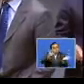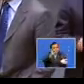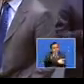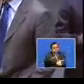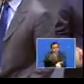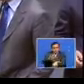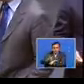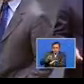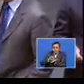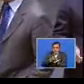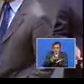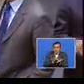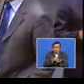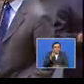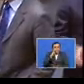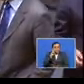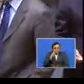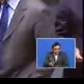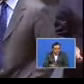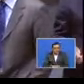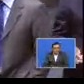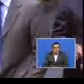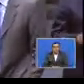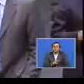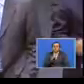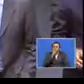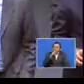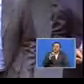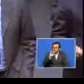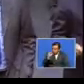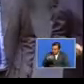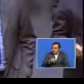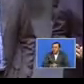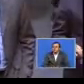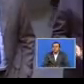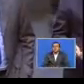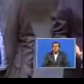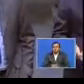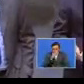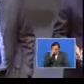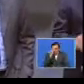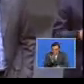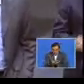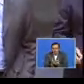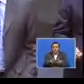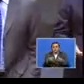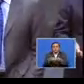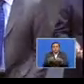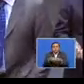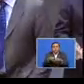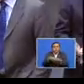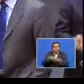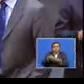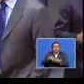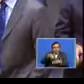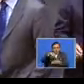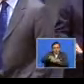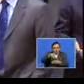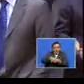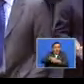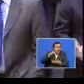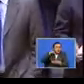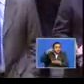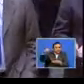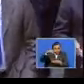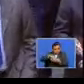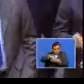concretos, etc. Na minha, não, é a minha visão. Eu acho que sim. Eu confio no Grupo Abril, eu confio no Grupo Abril,